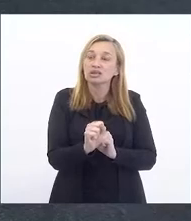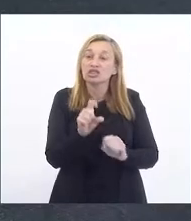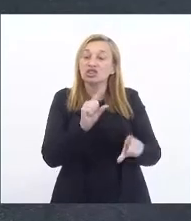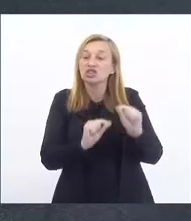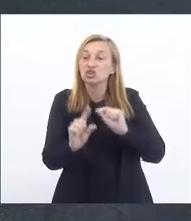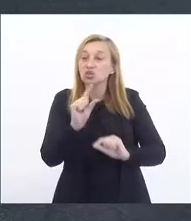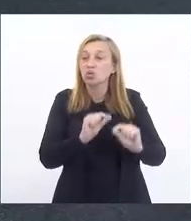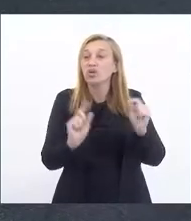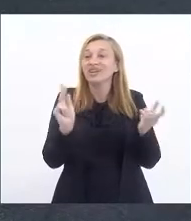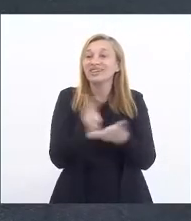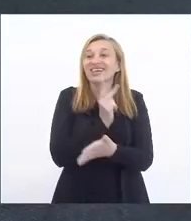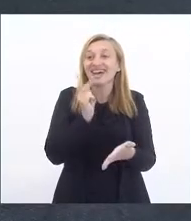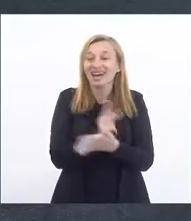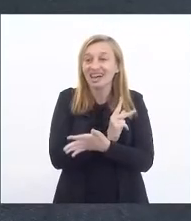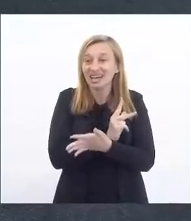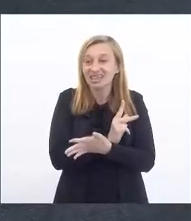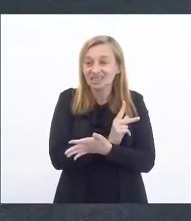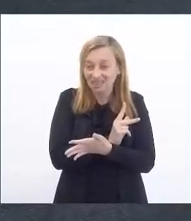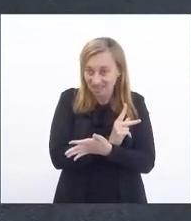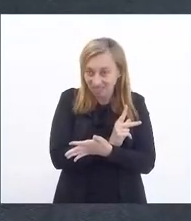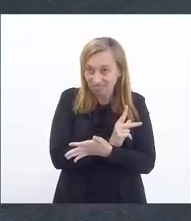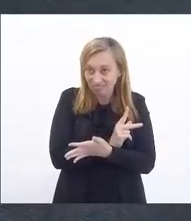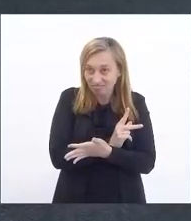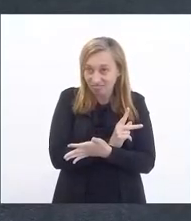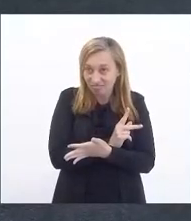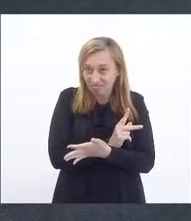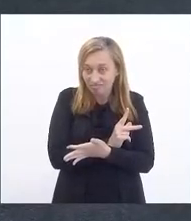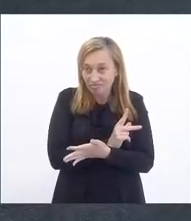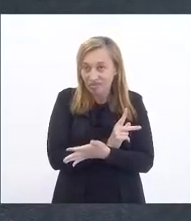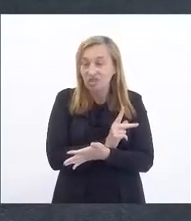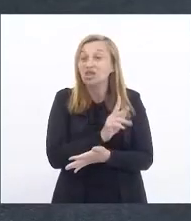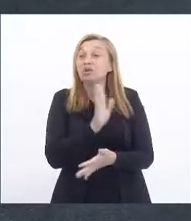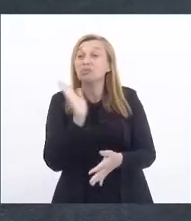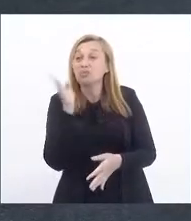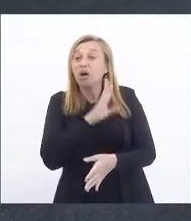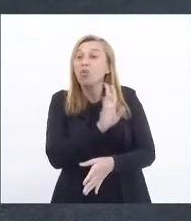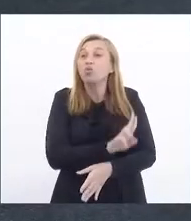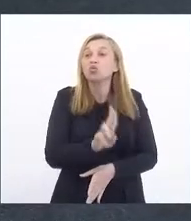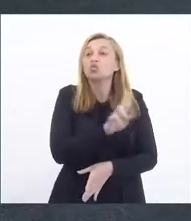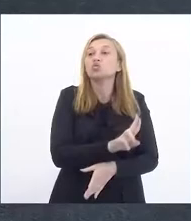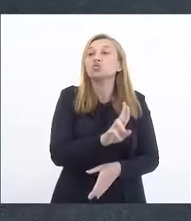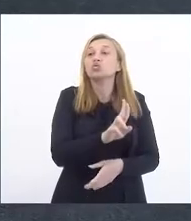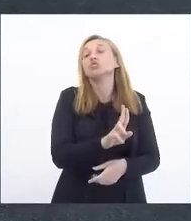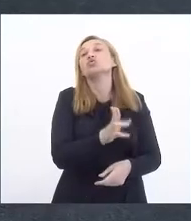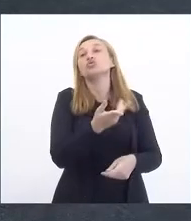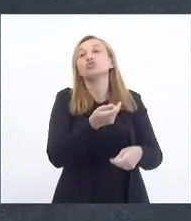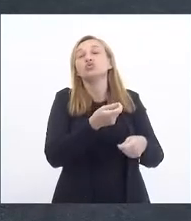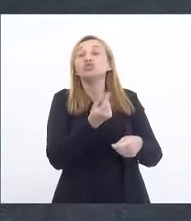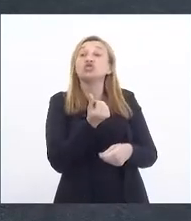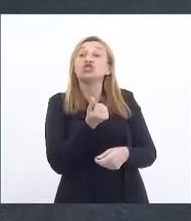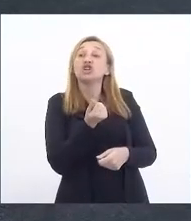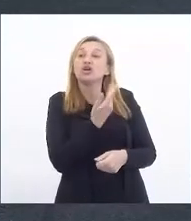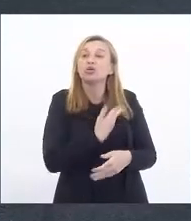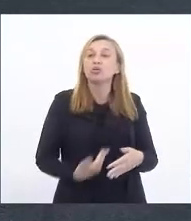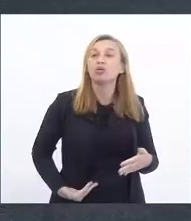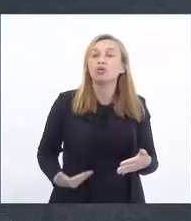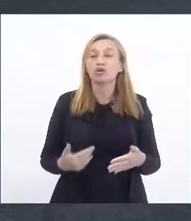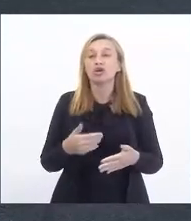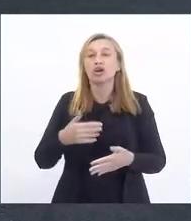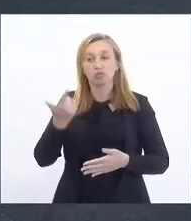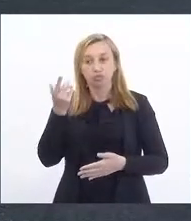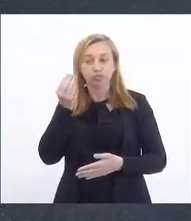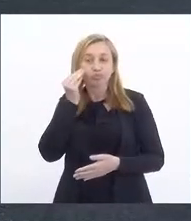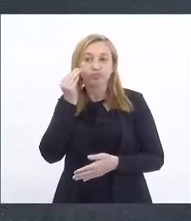equivocadas e da malversação do dinheiro público eu tive a oportunidade de ter acesso